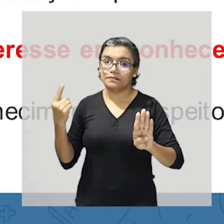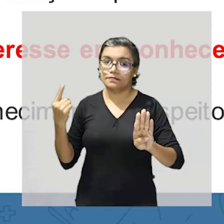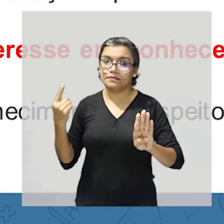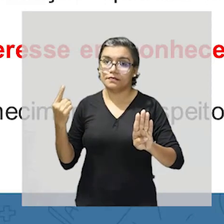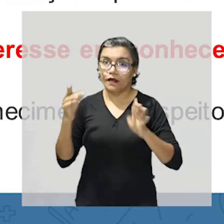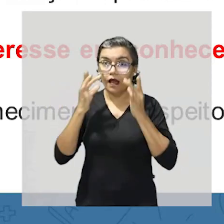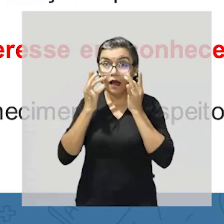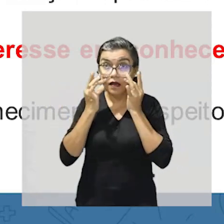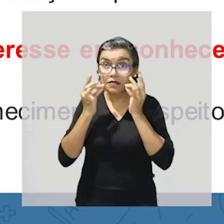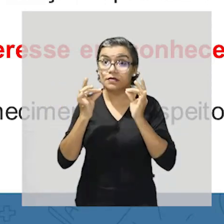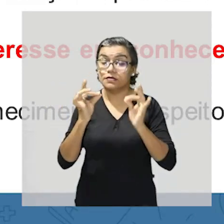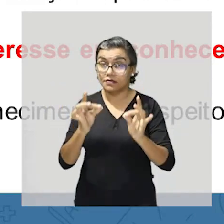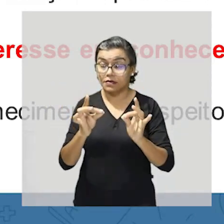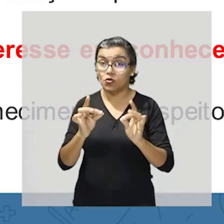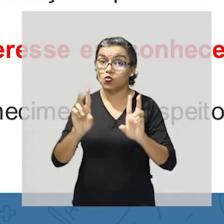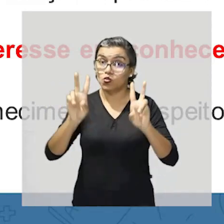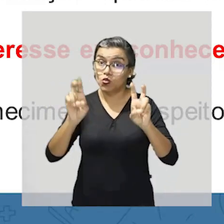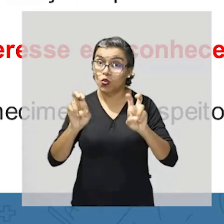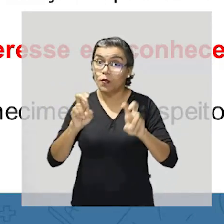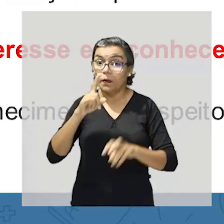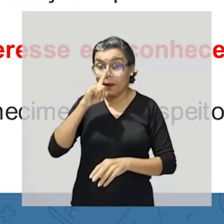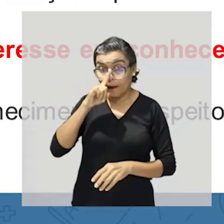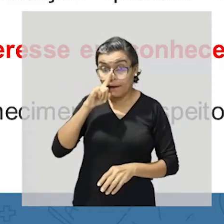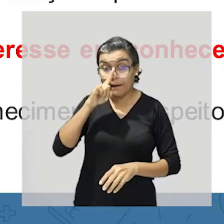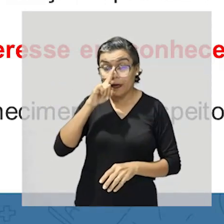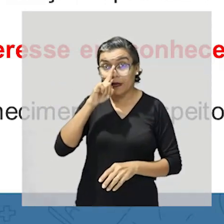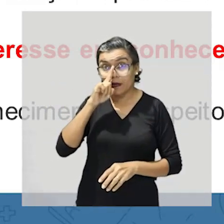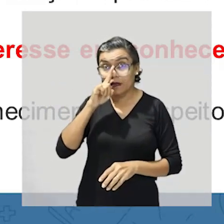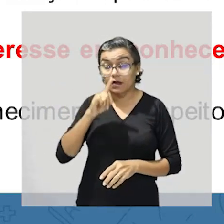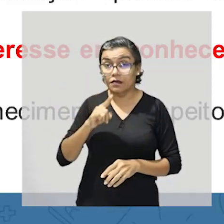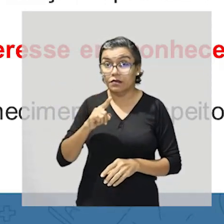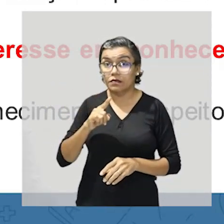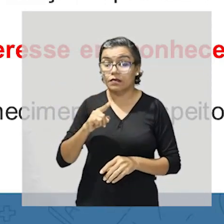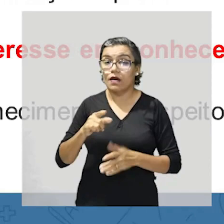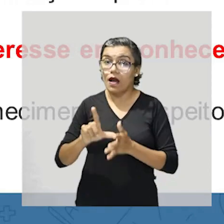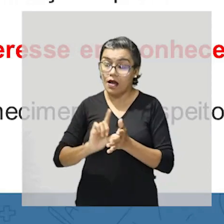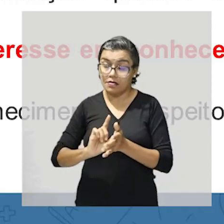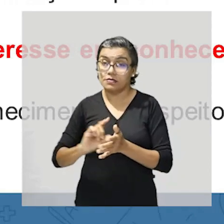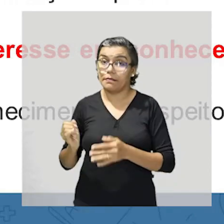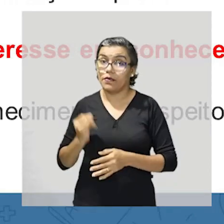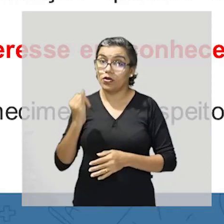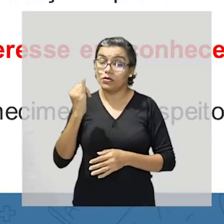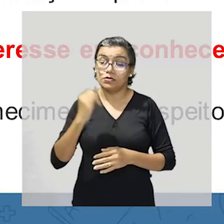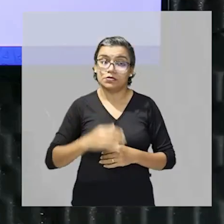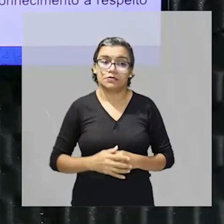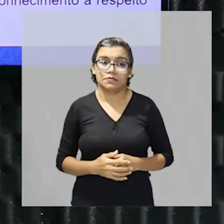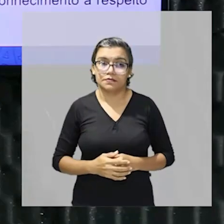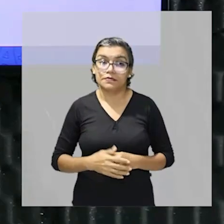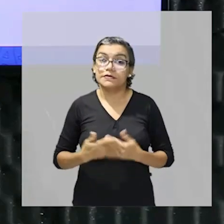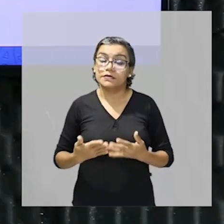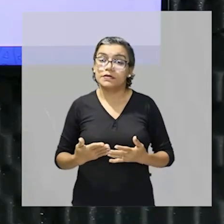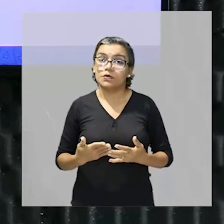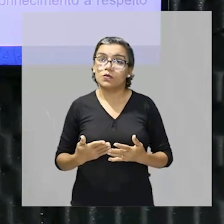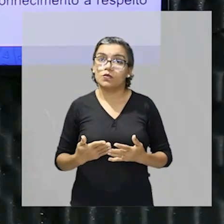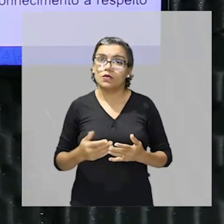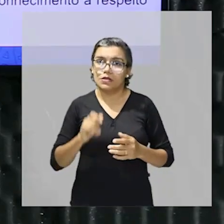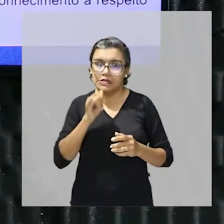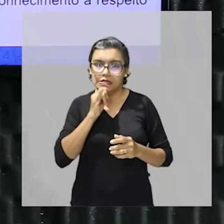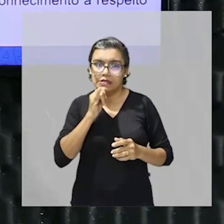alimentos industrializados sem o interesse em conhecer a sua composição. O que o enunciado estava